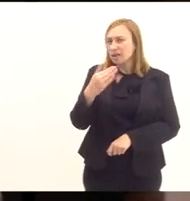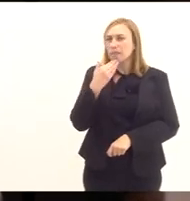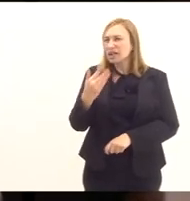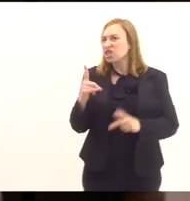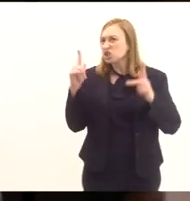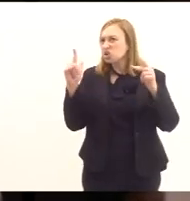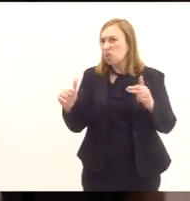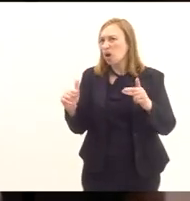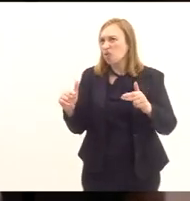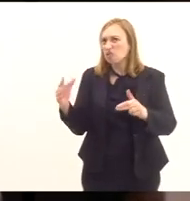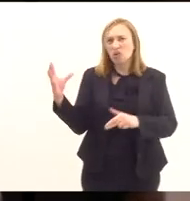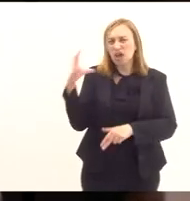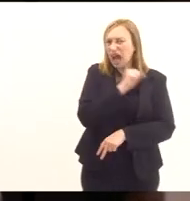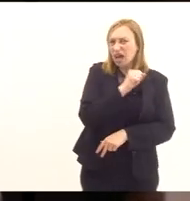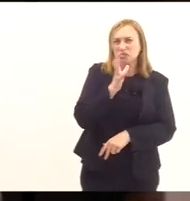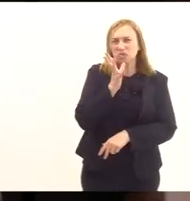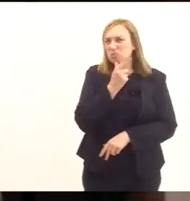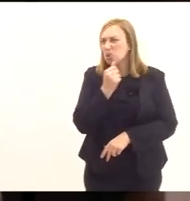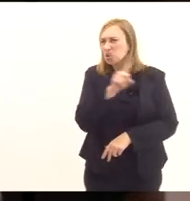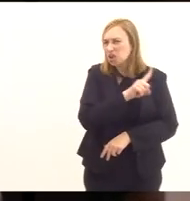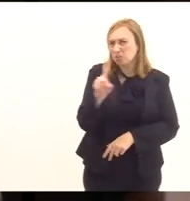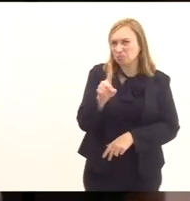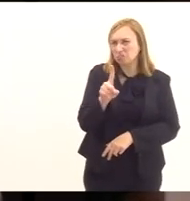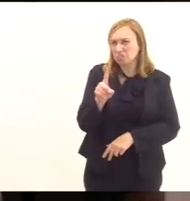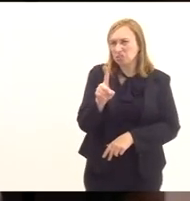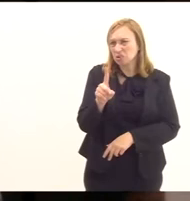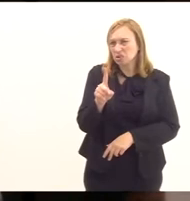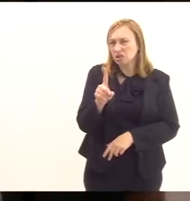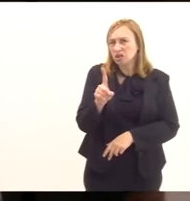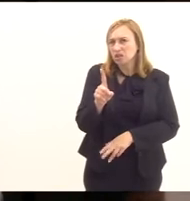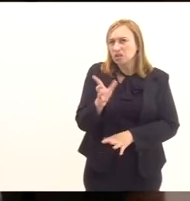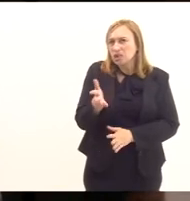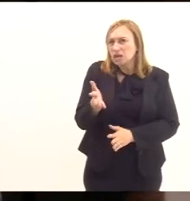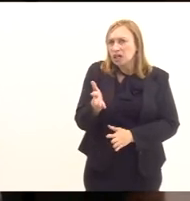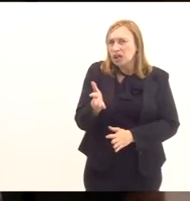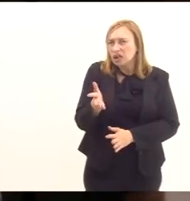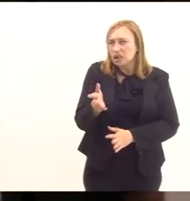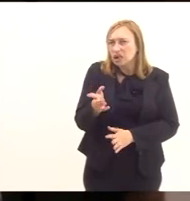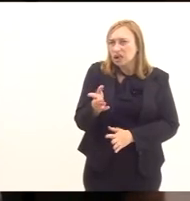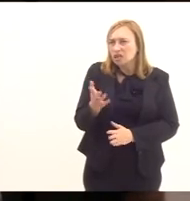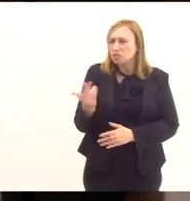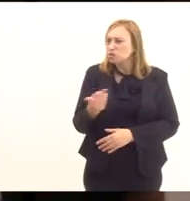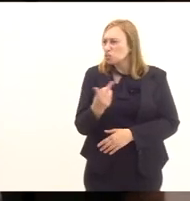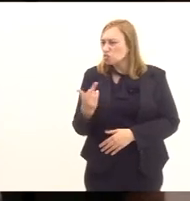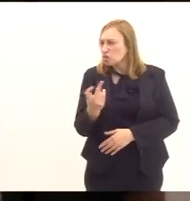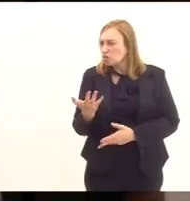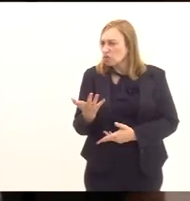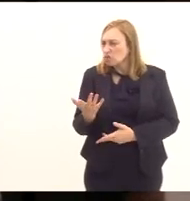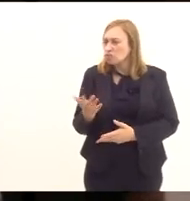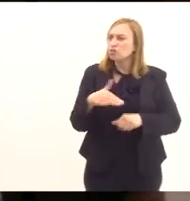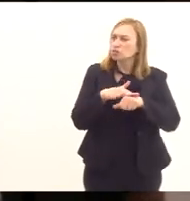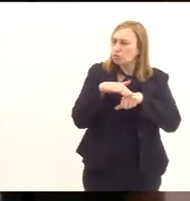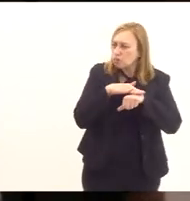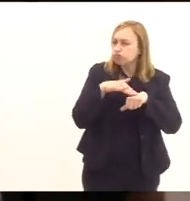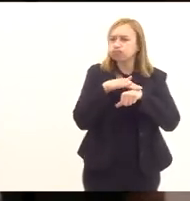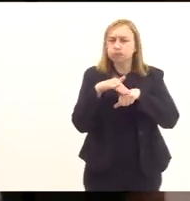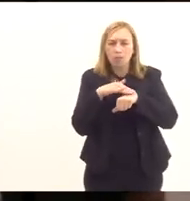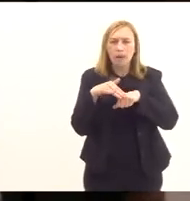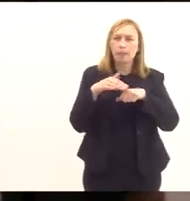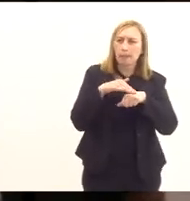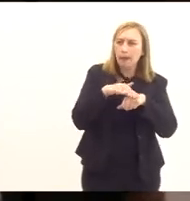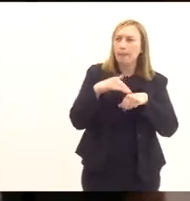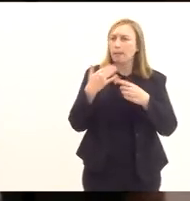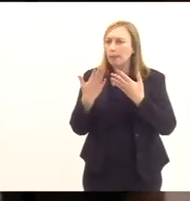um foi muito demorado não estamos assim ambas as partes conversando